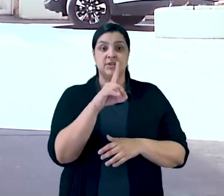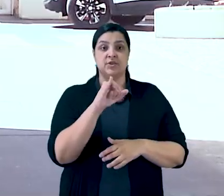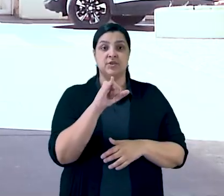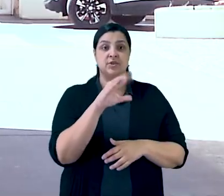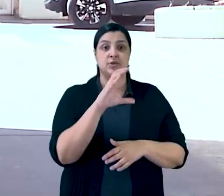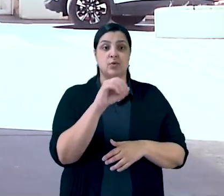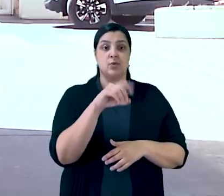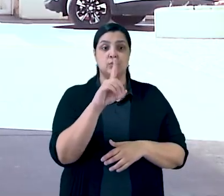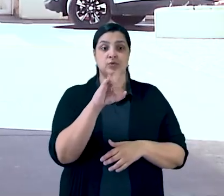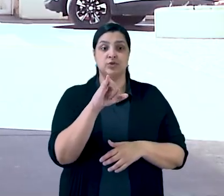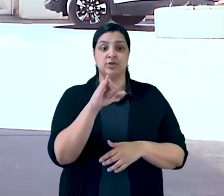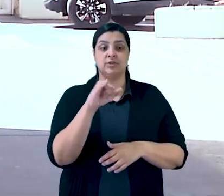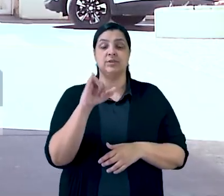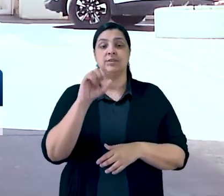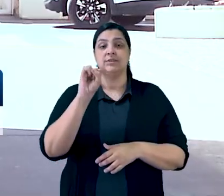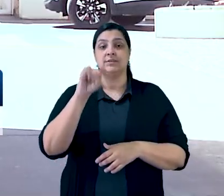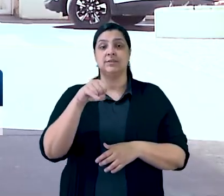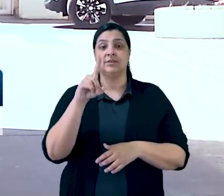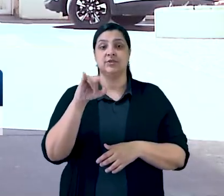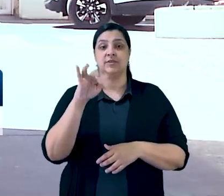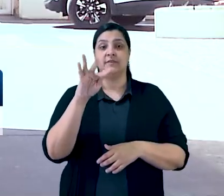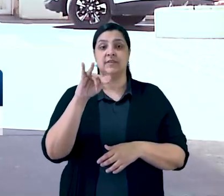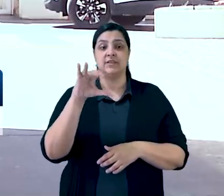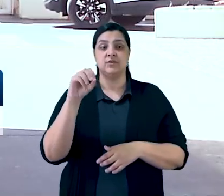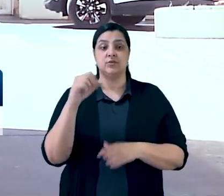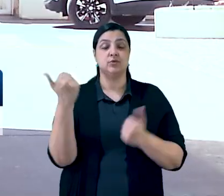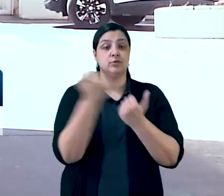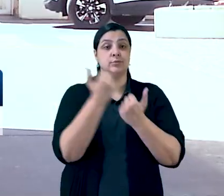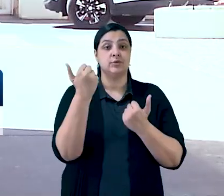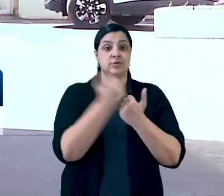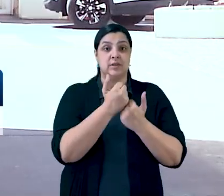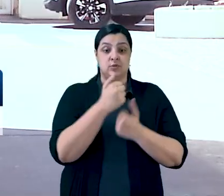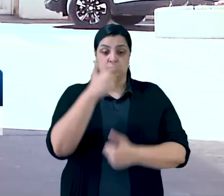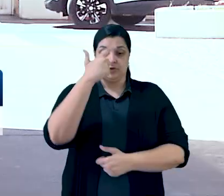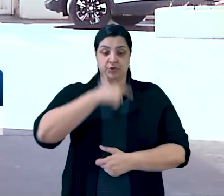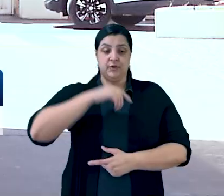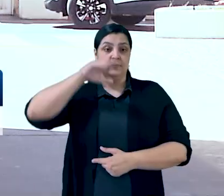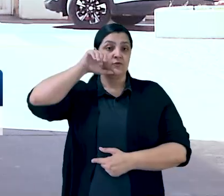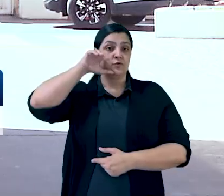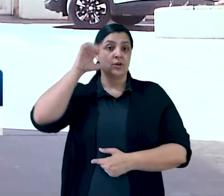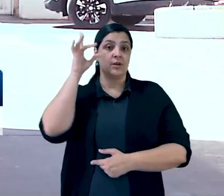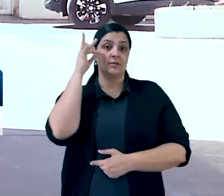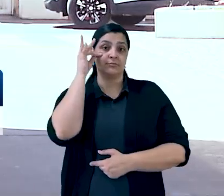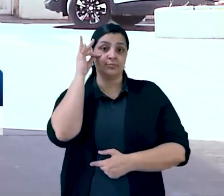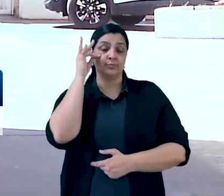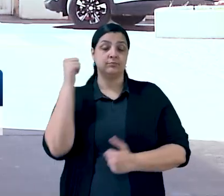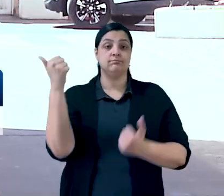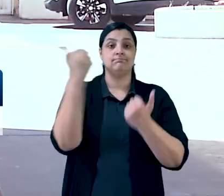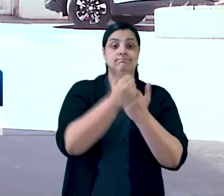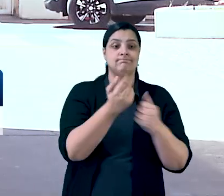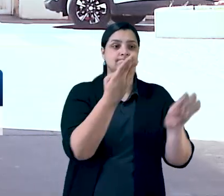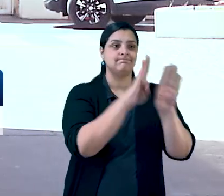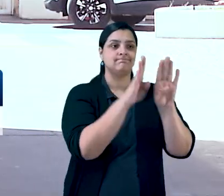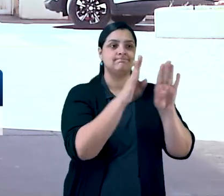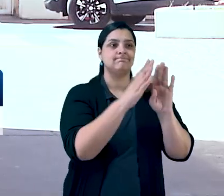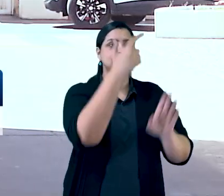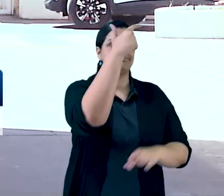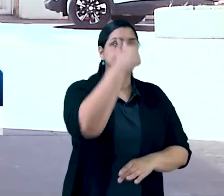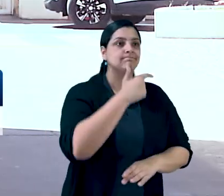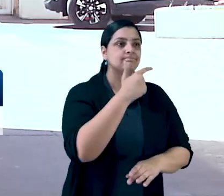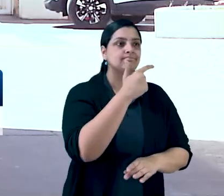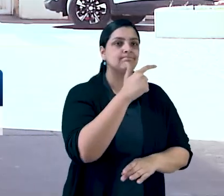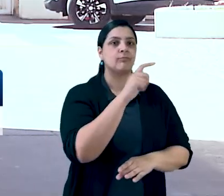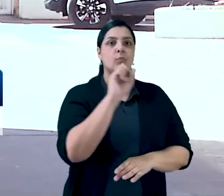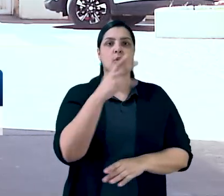e o Sindifícios, ambos de São Paulo, trata da substituição de empregados de portaria em trabalho presencial pelas portarias